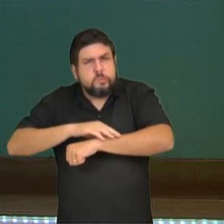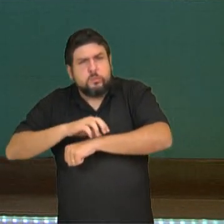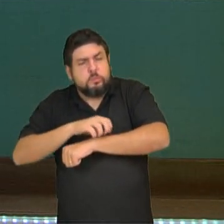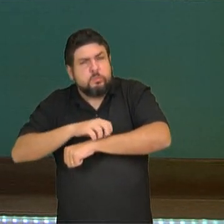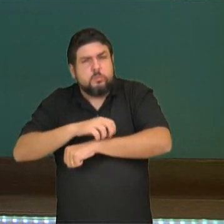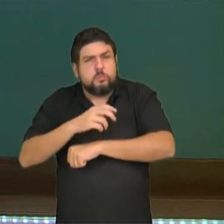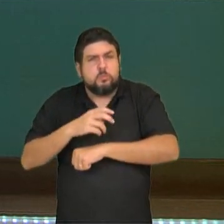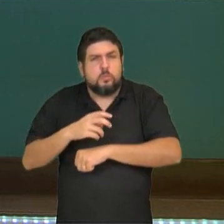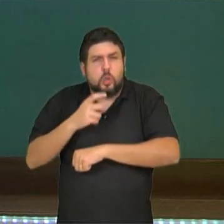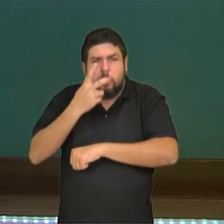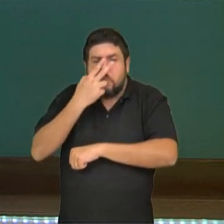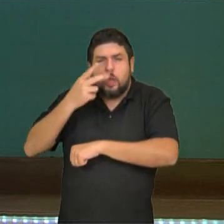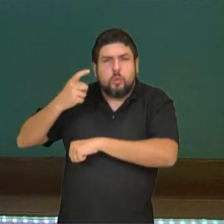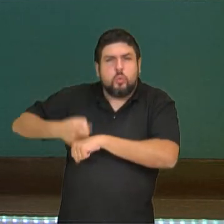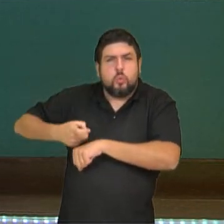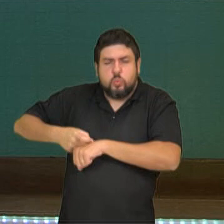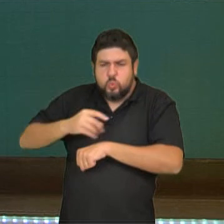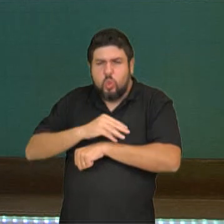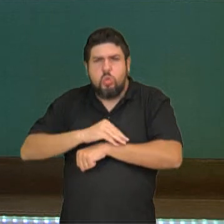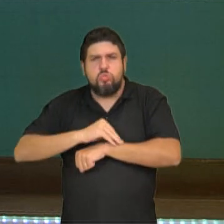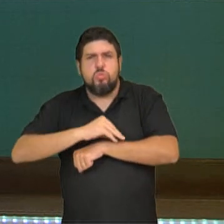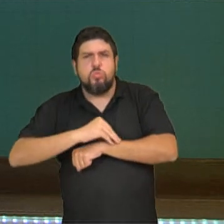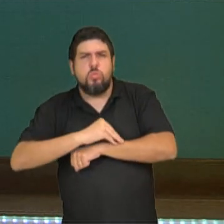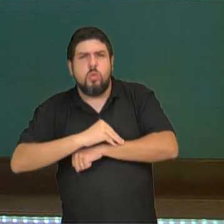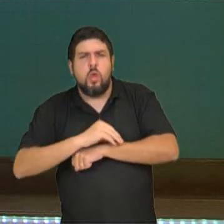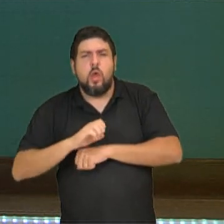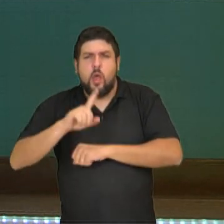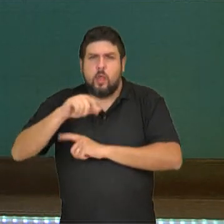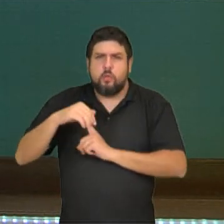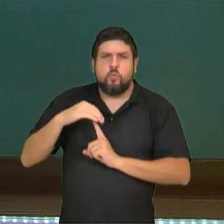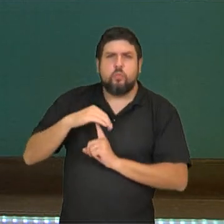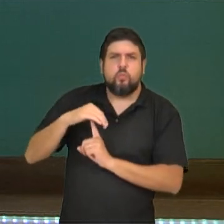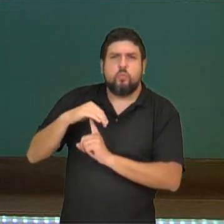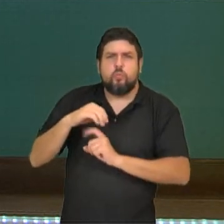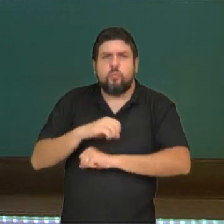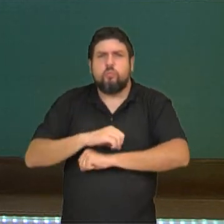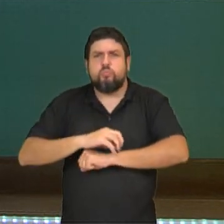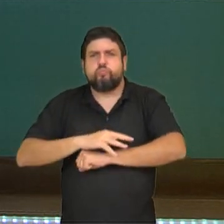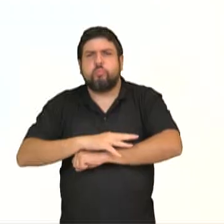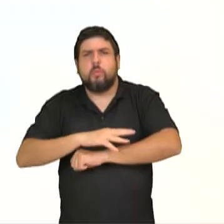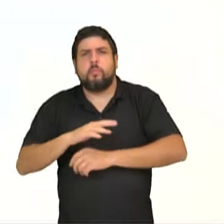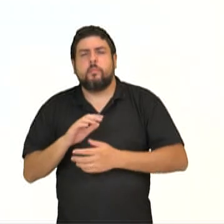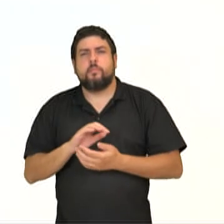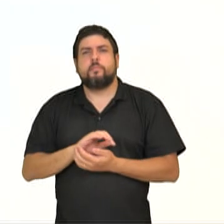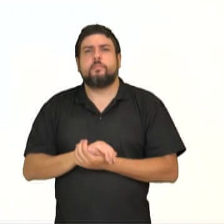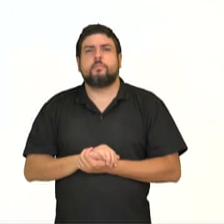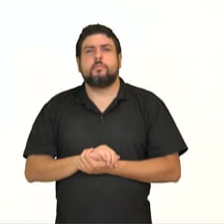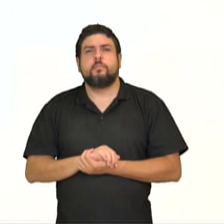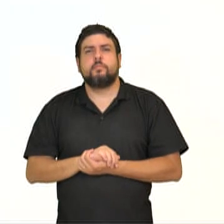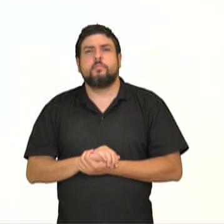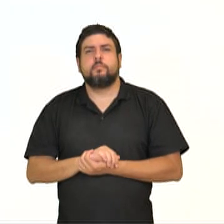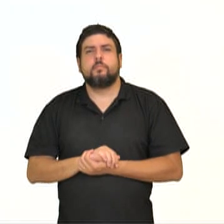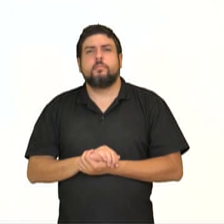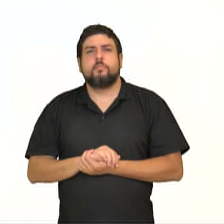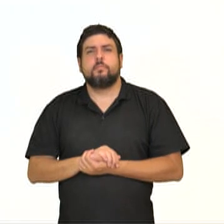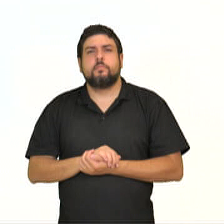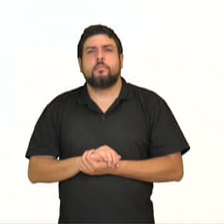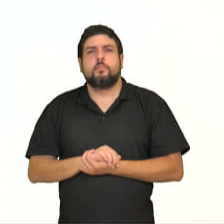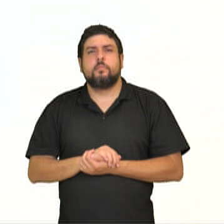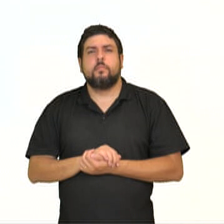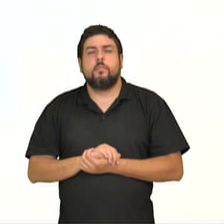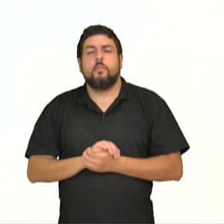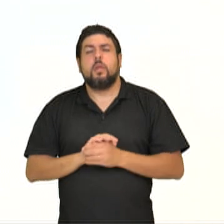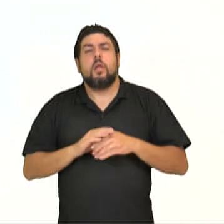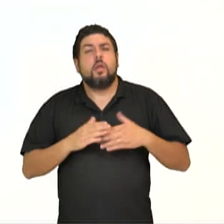uma característica da multiplicação desses organismos na nossa pele. E o desenvolvimento, então, dessas